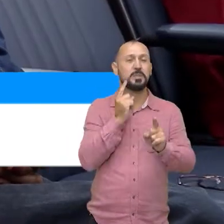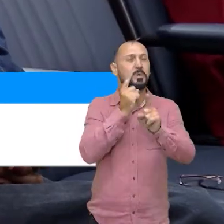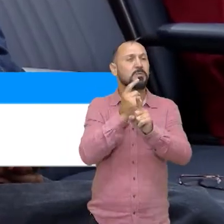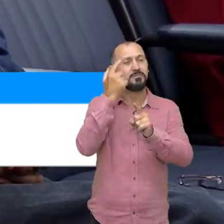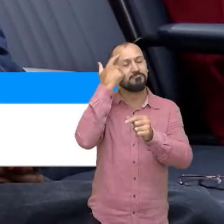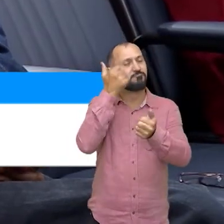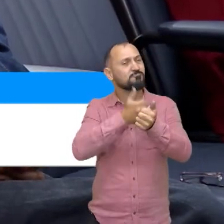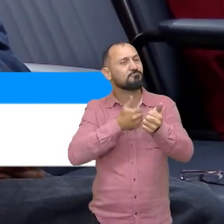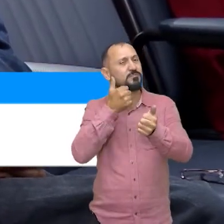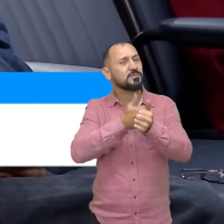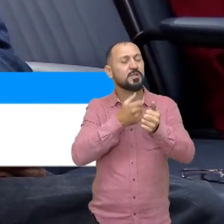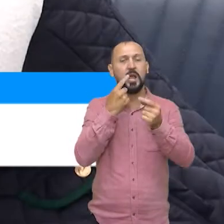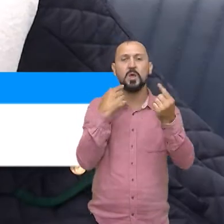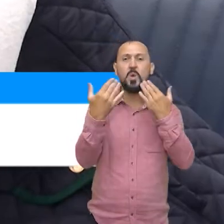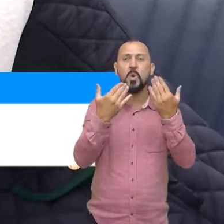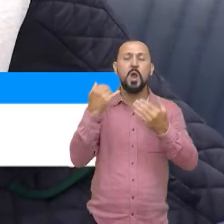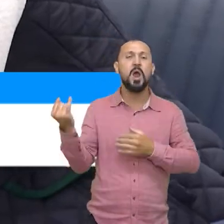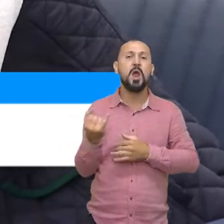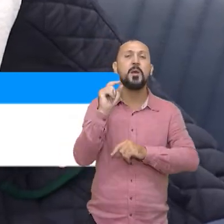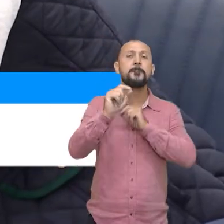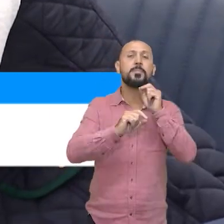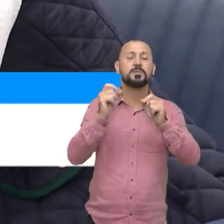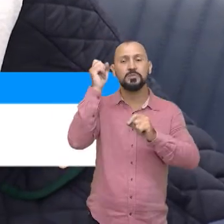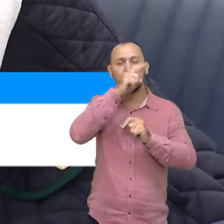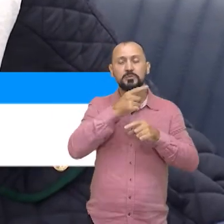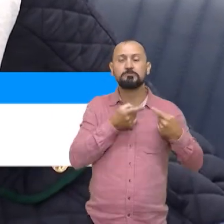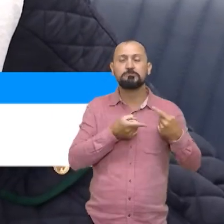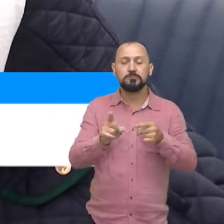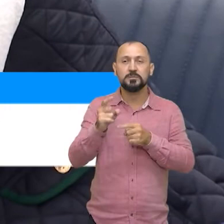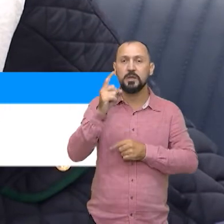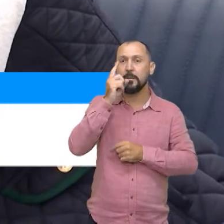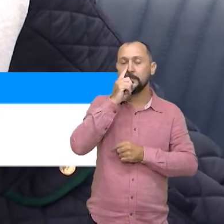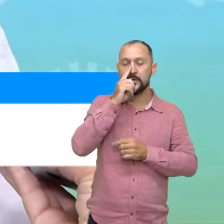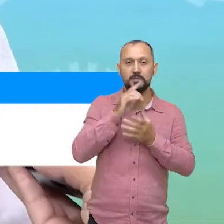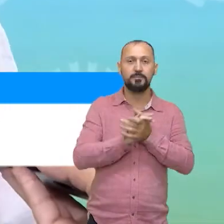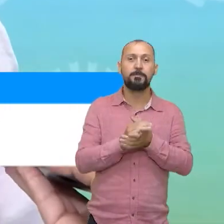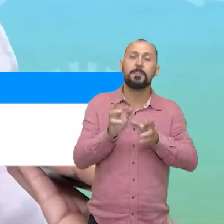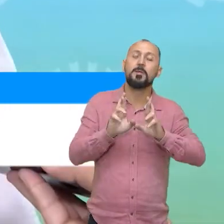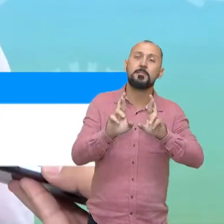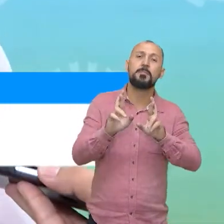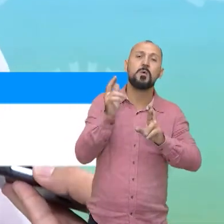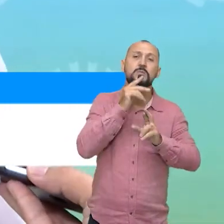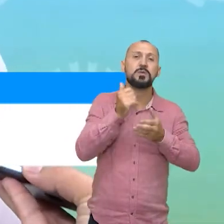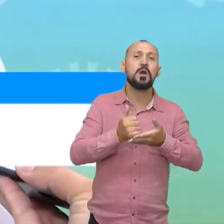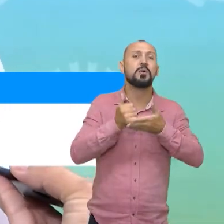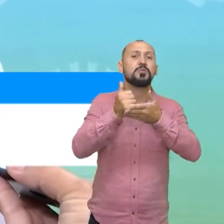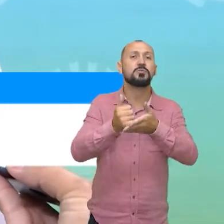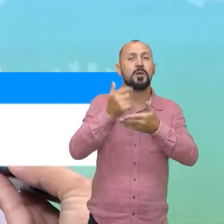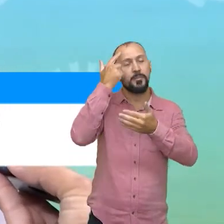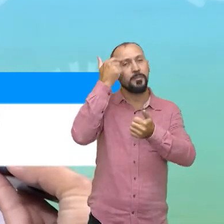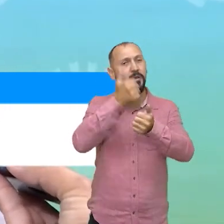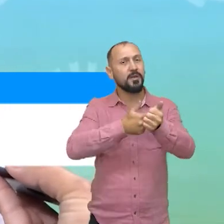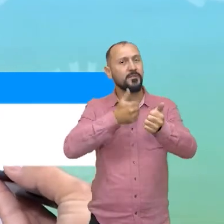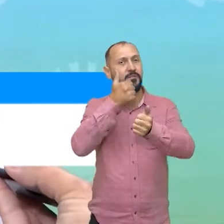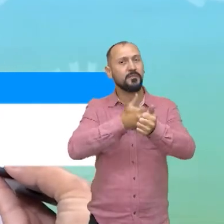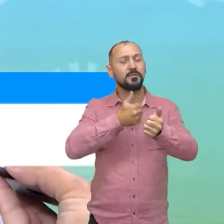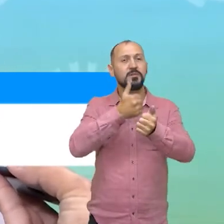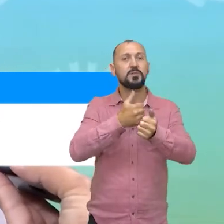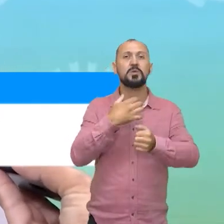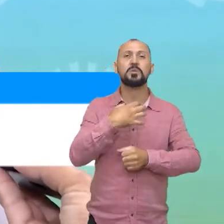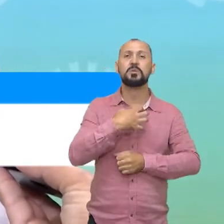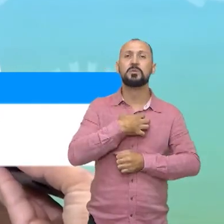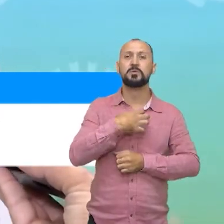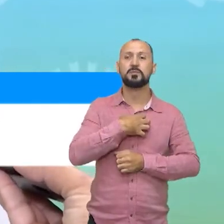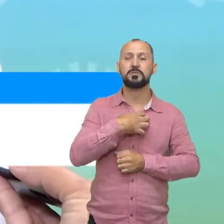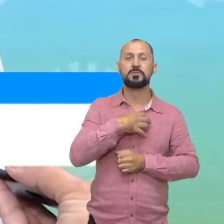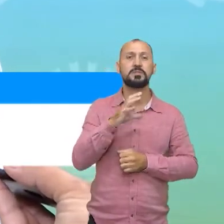encontro proporcionou reflexão e discutiu a importância e os desafios de ser mãe. Espero conseguir contribuir para uma reflexão